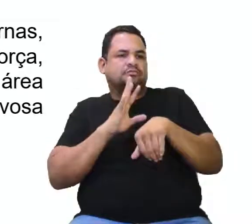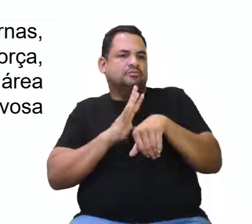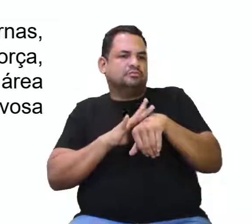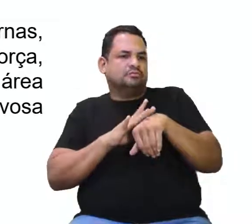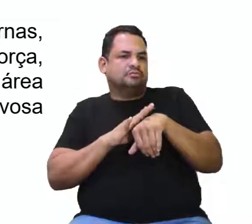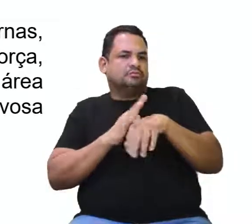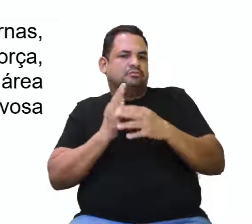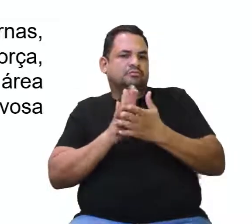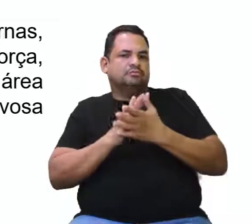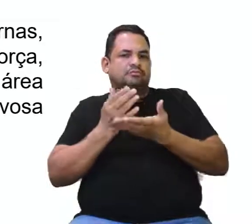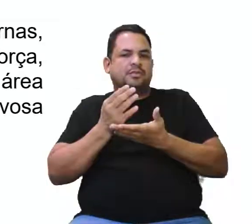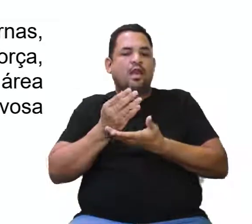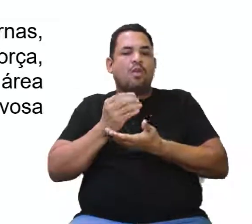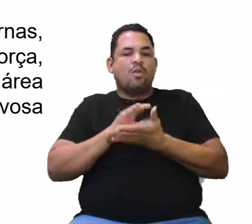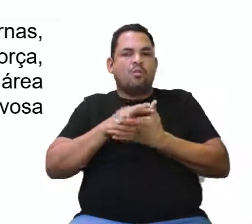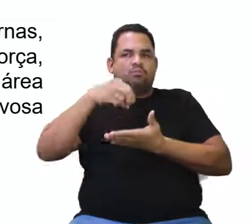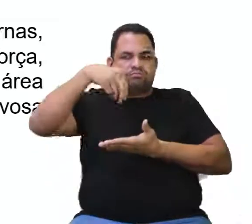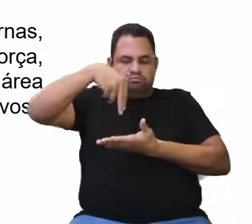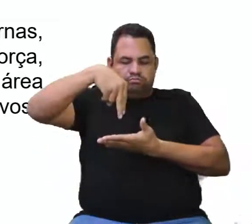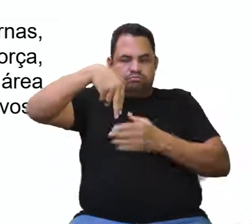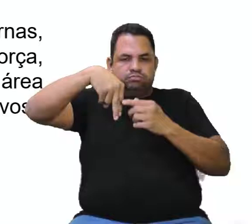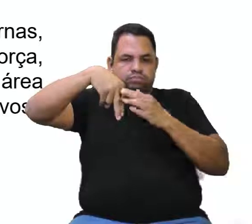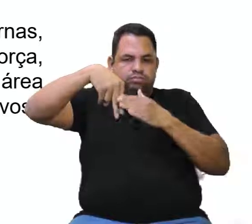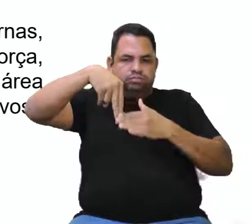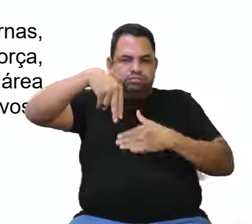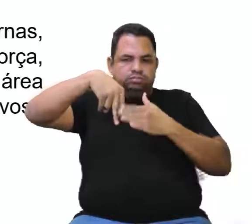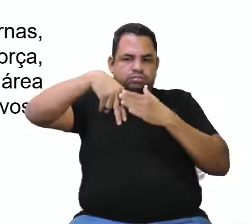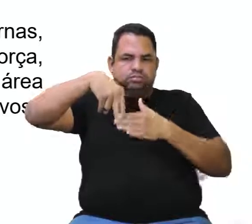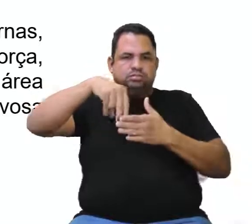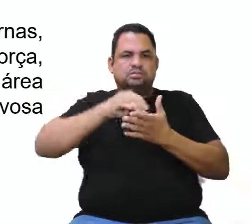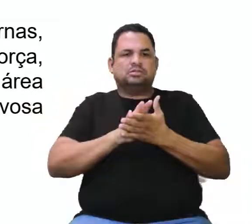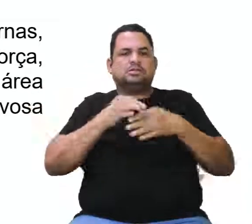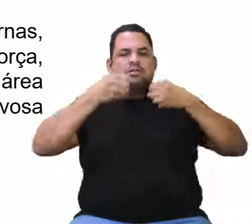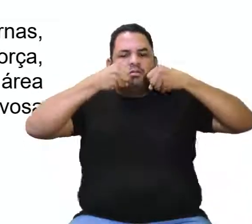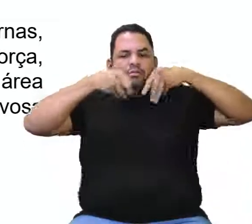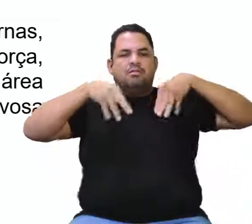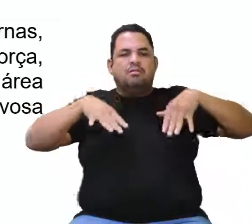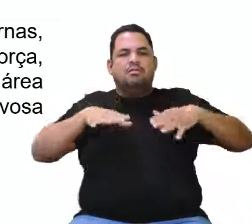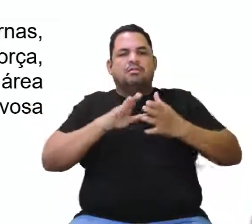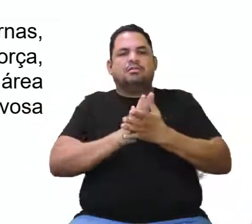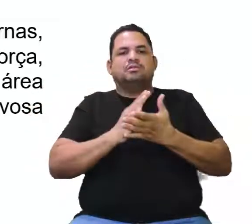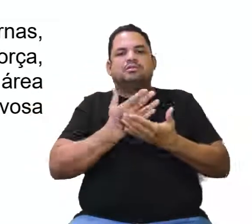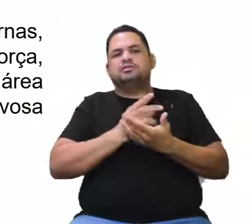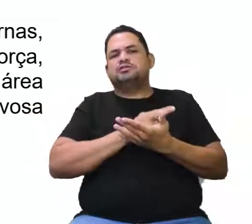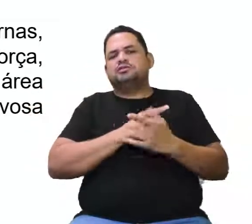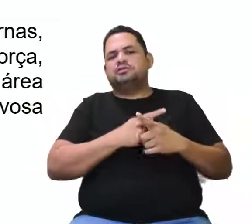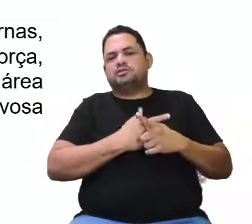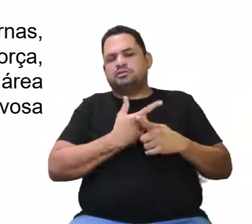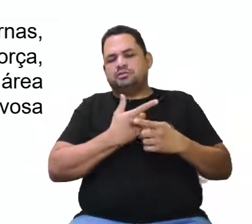associadas às dores irradiadas para os membros inferiores, sendo a sua causa multifatorial. Então, pode ter